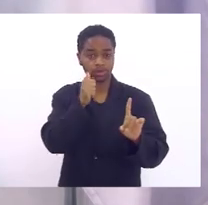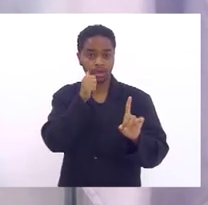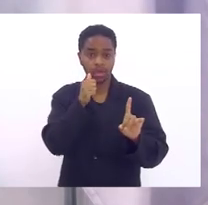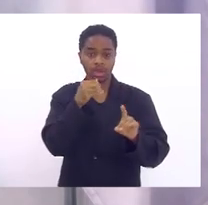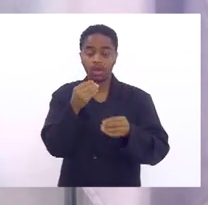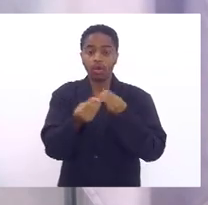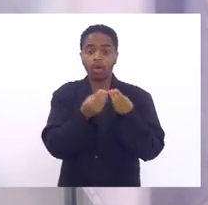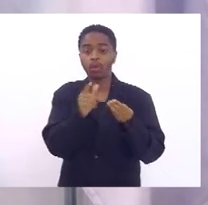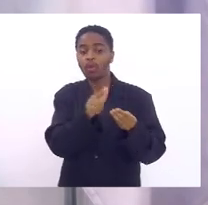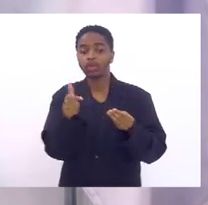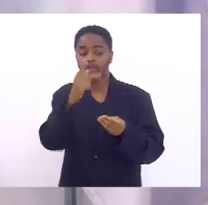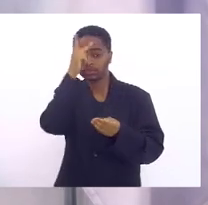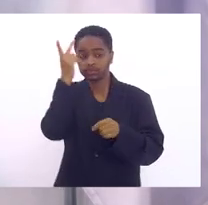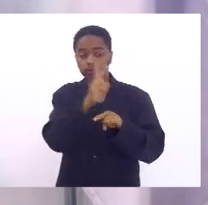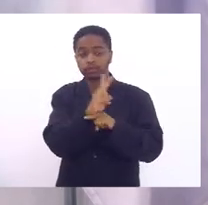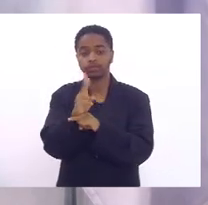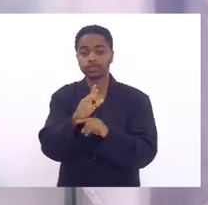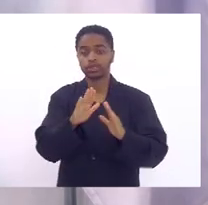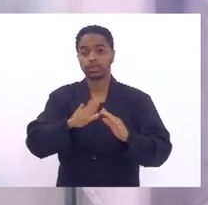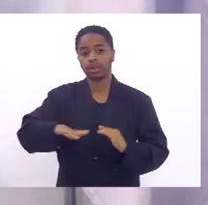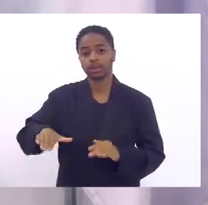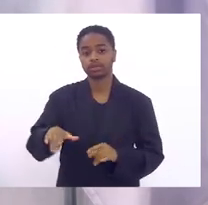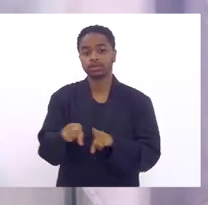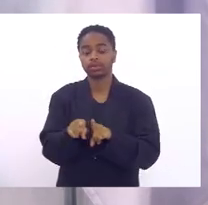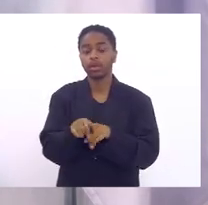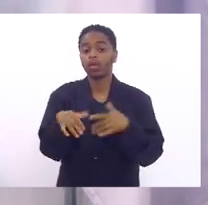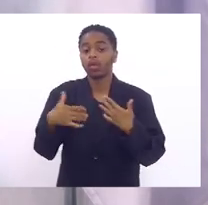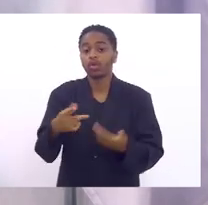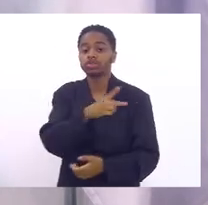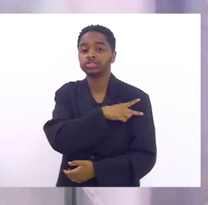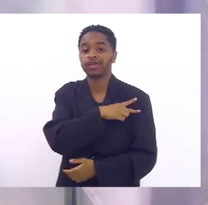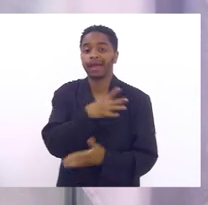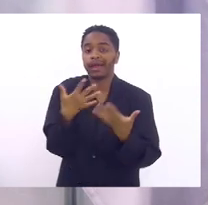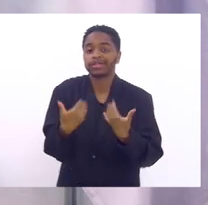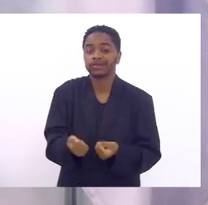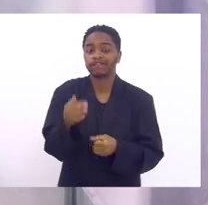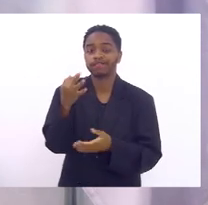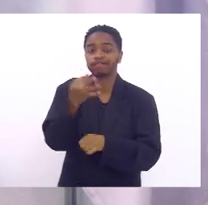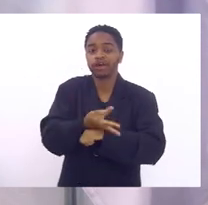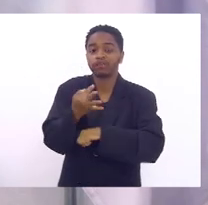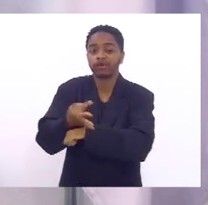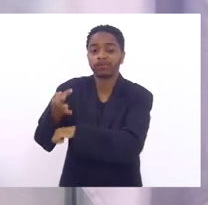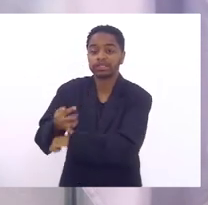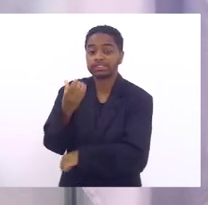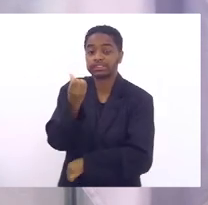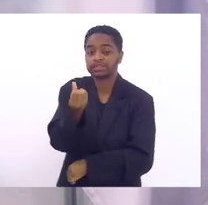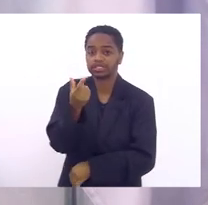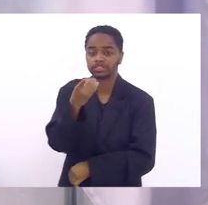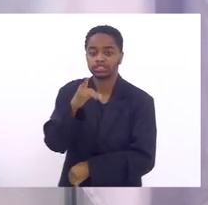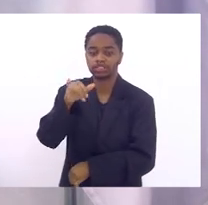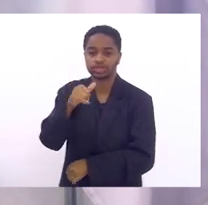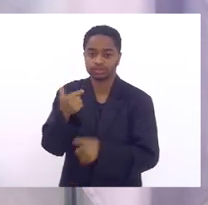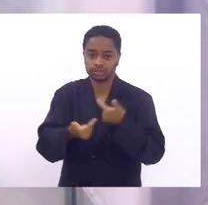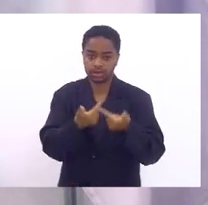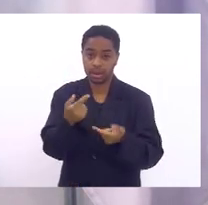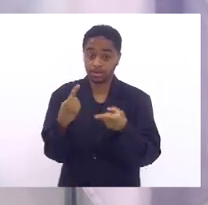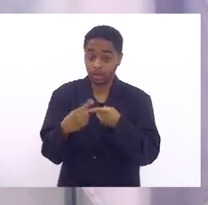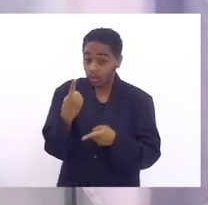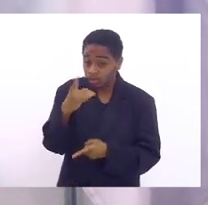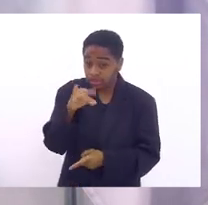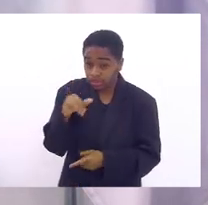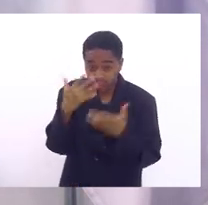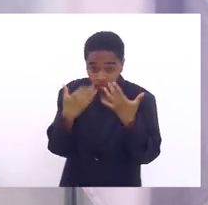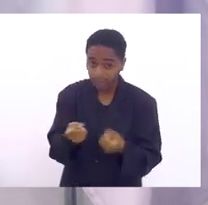deixar essa criança e ela qual é o patrão que vai aceitar que ela falte seis dias de trabalho um dia elas já não